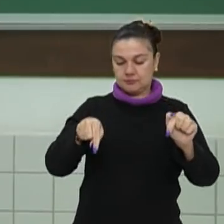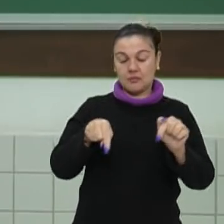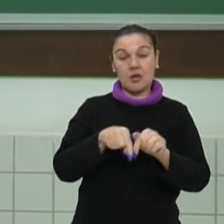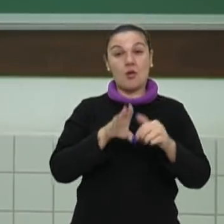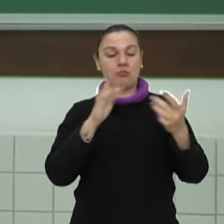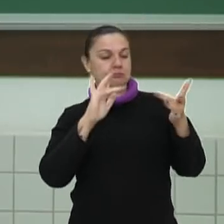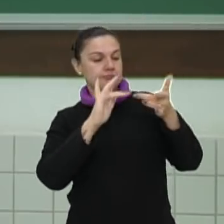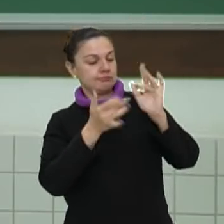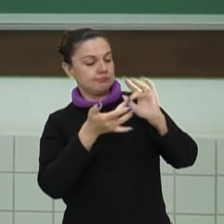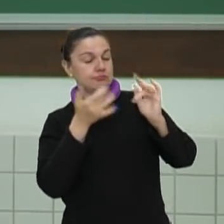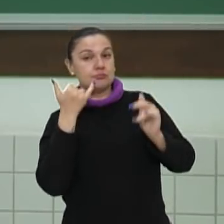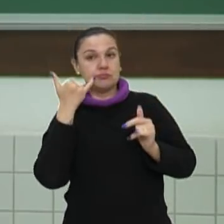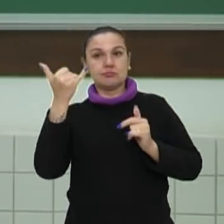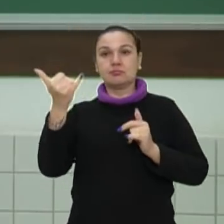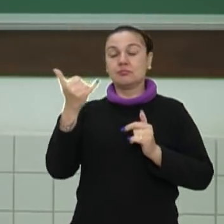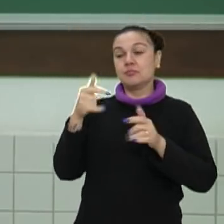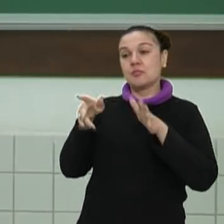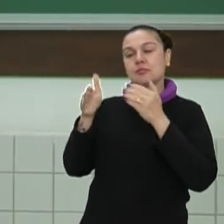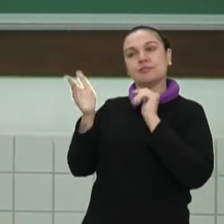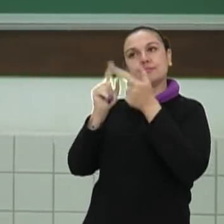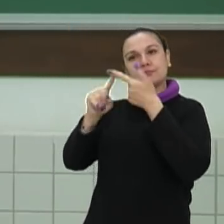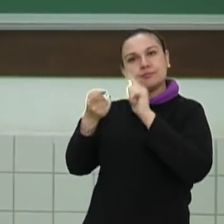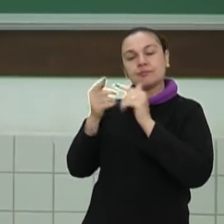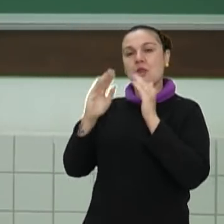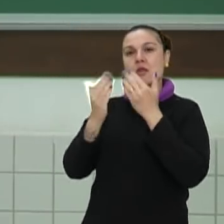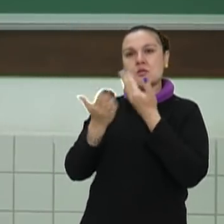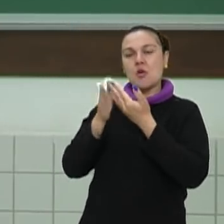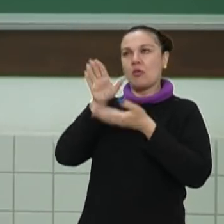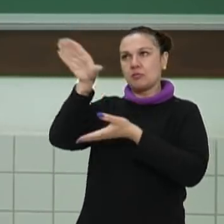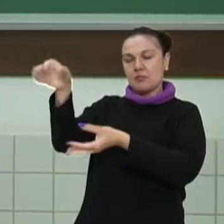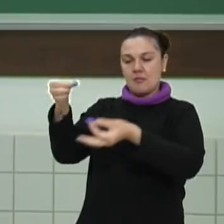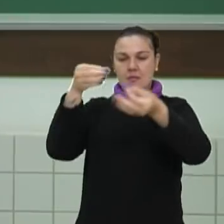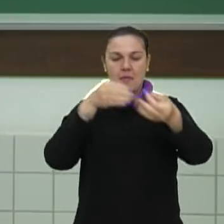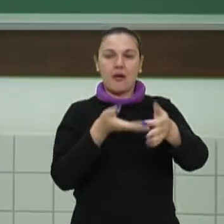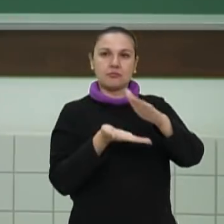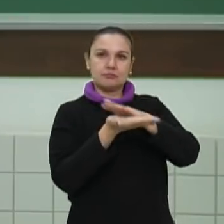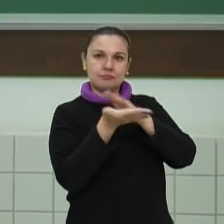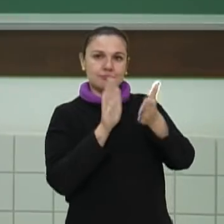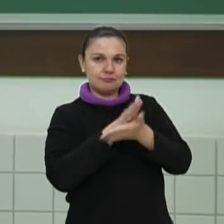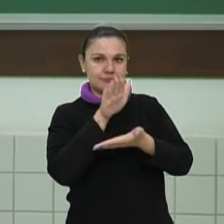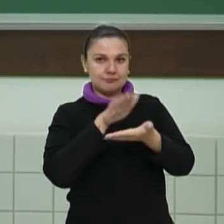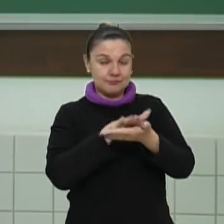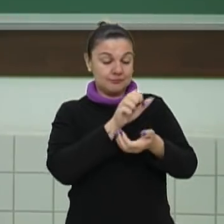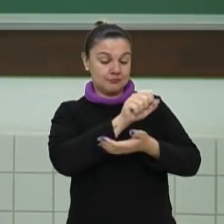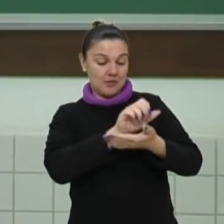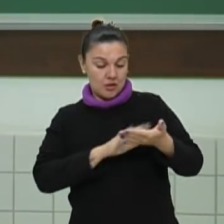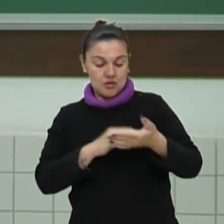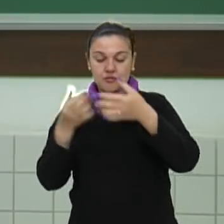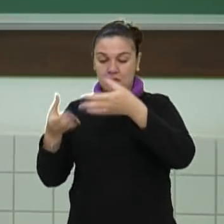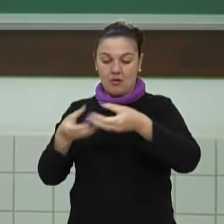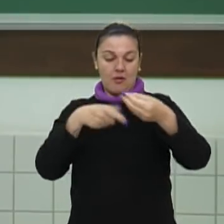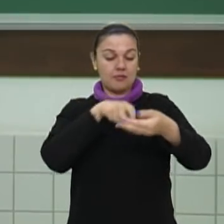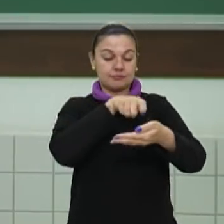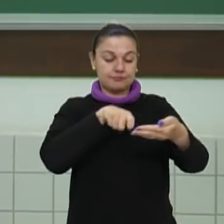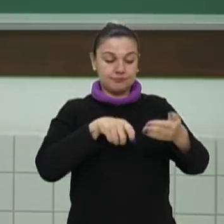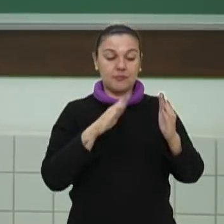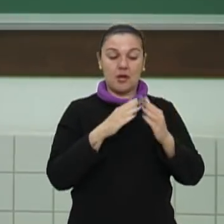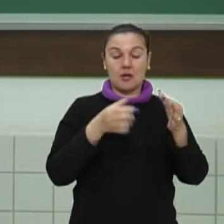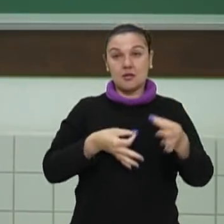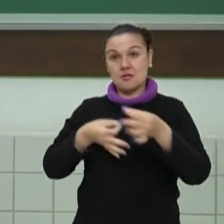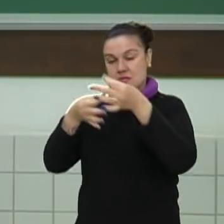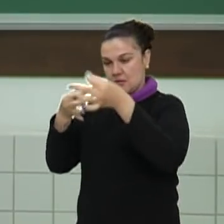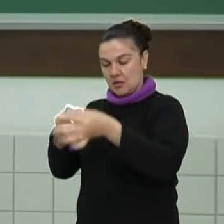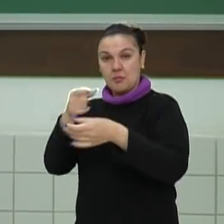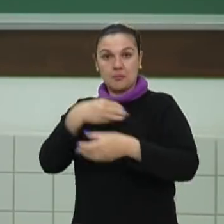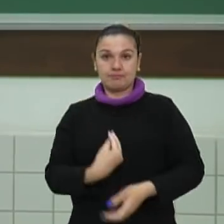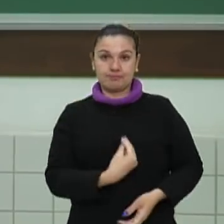contato com a escola para verificar qual é a melhor forma de você poder estar retirando os materiais, né, para garantir também a sua